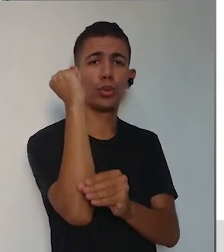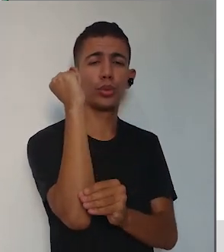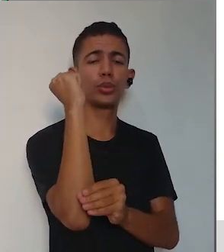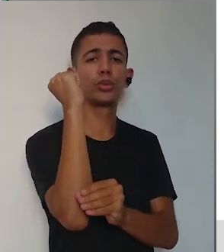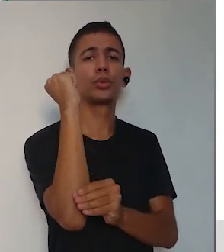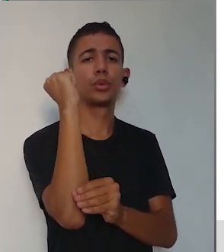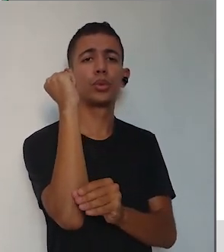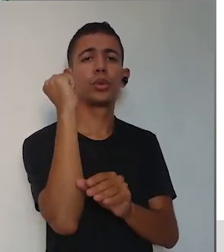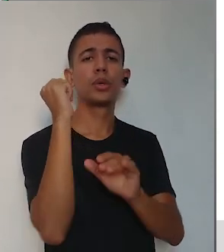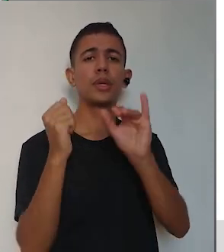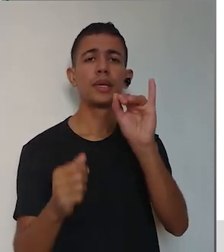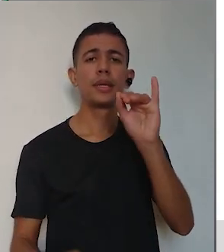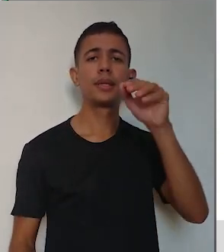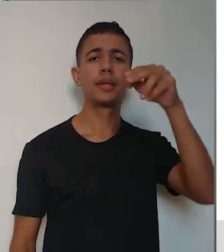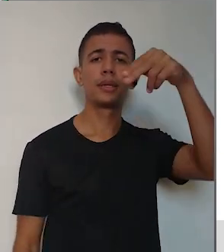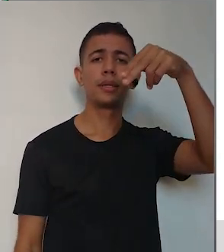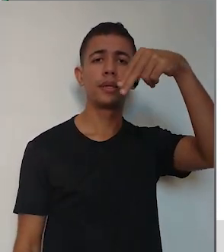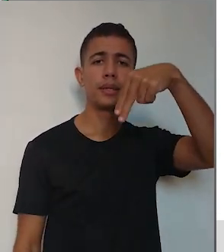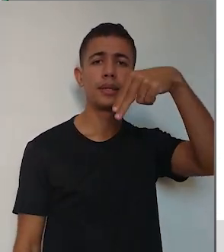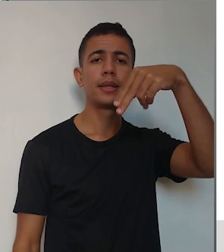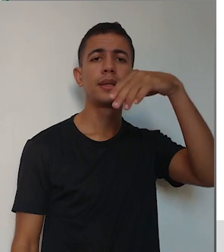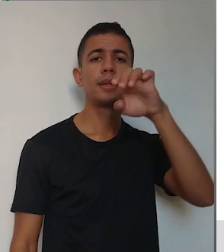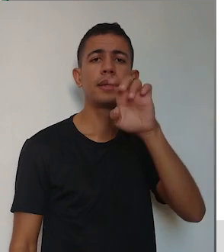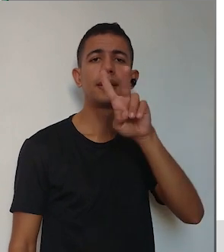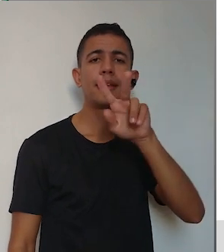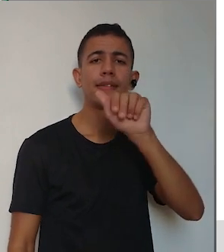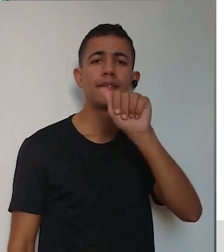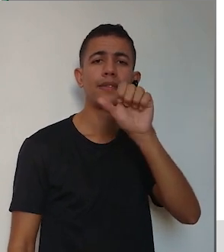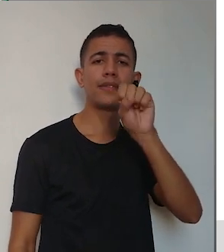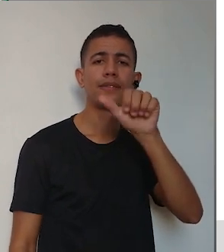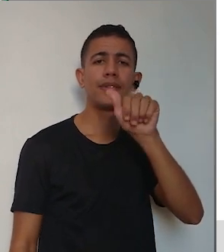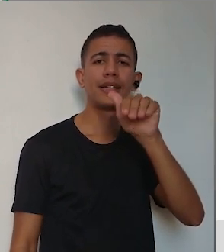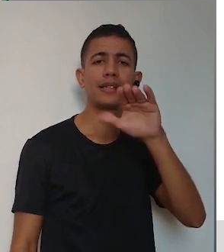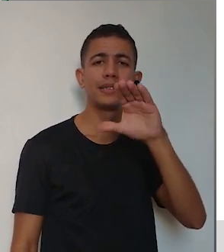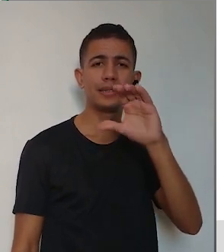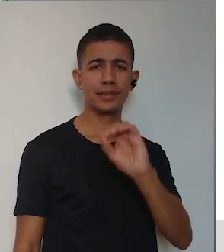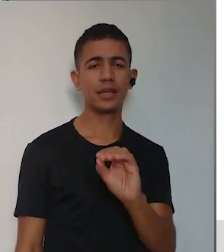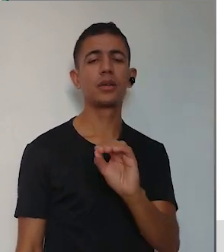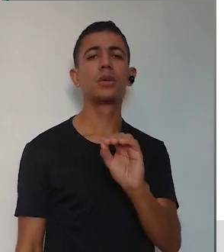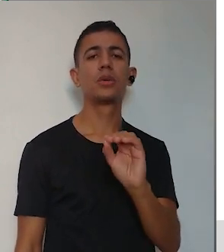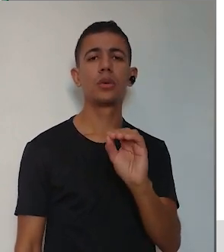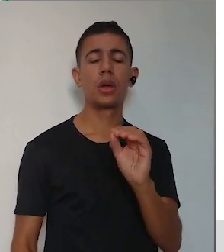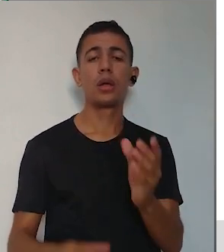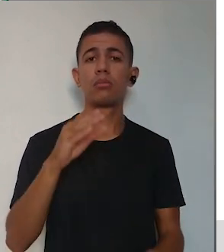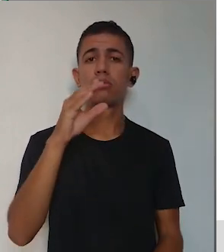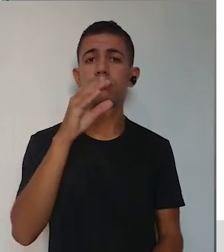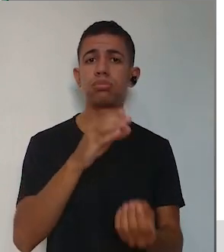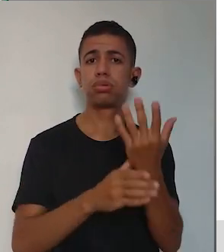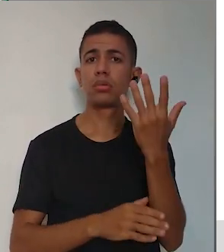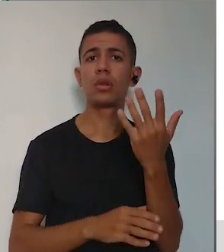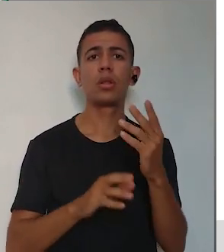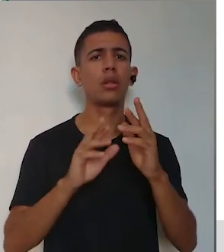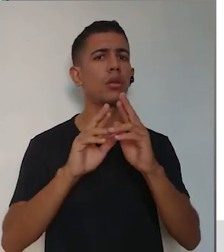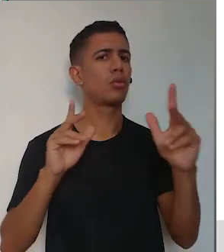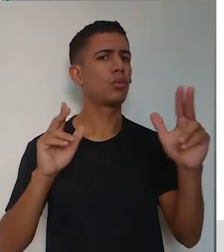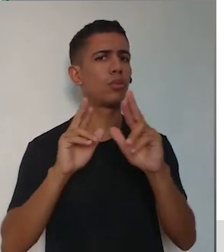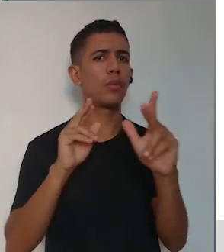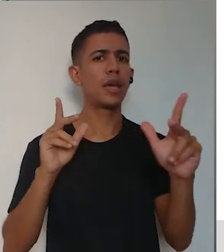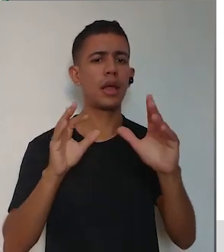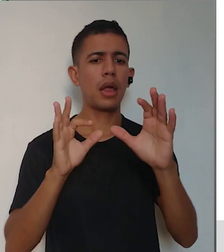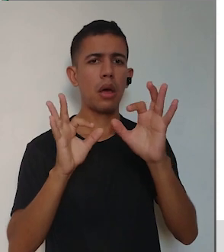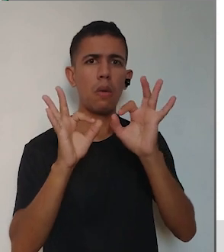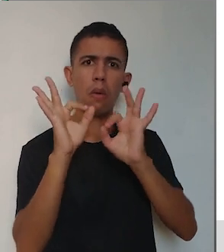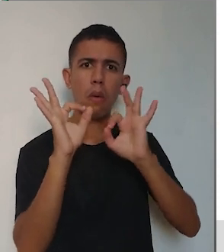A inervação do músculo liso ocorre por meio das junções neuromusculares, que nesse